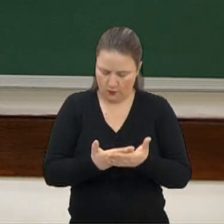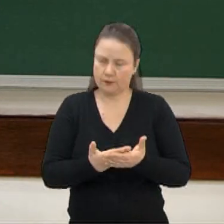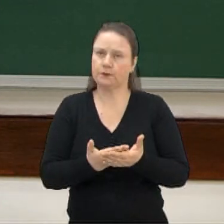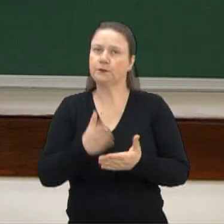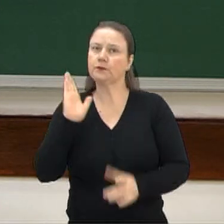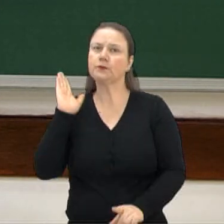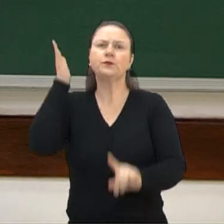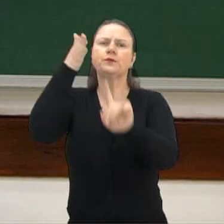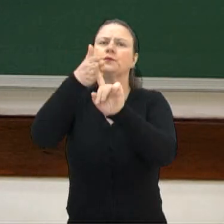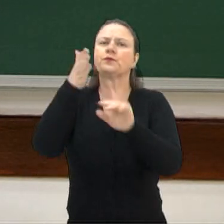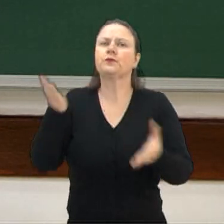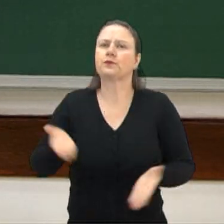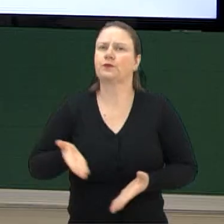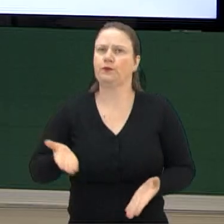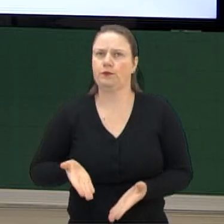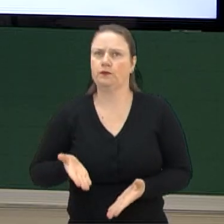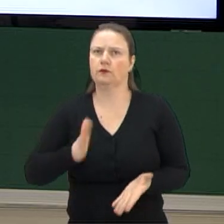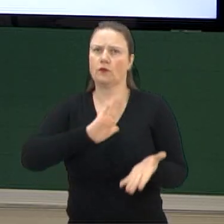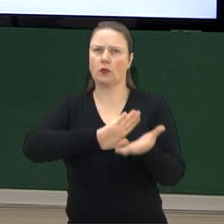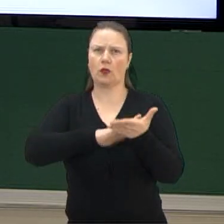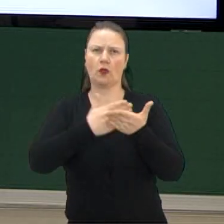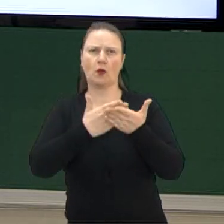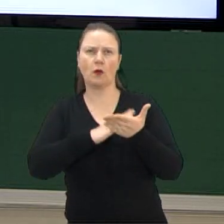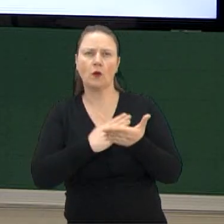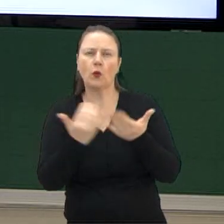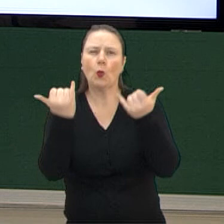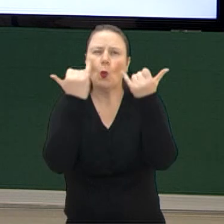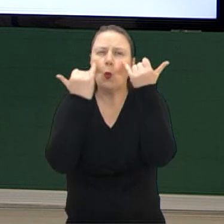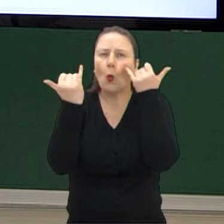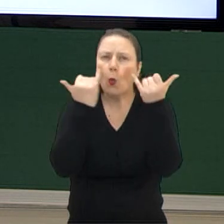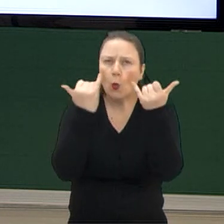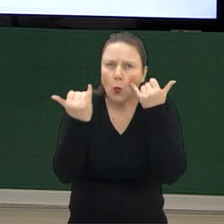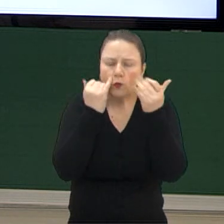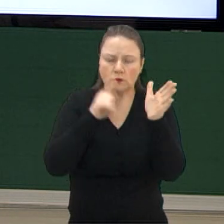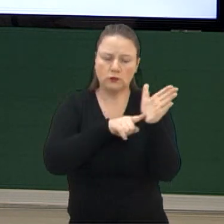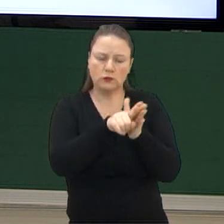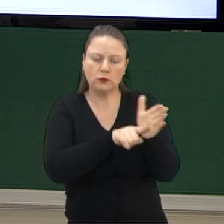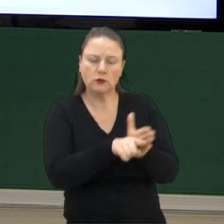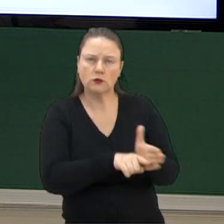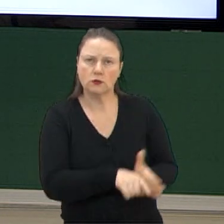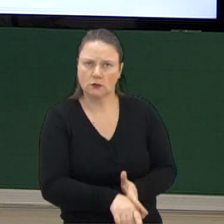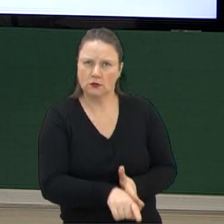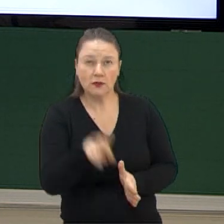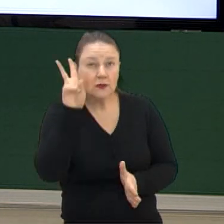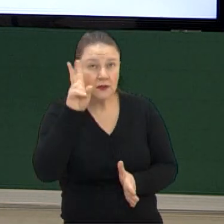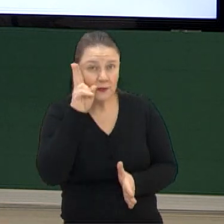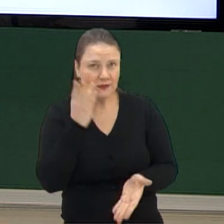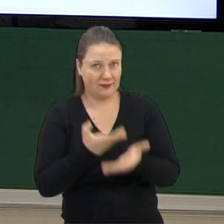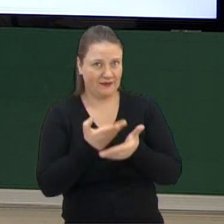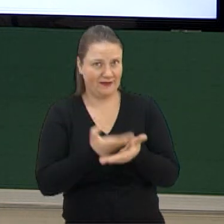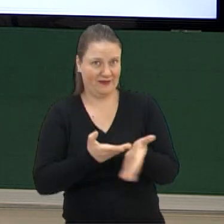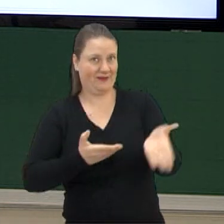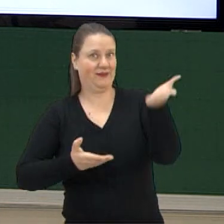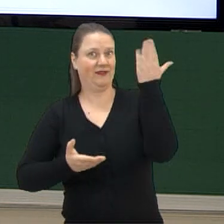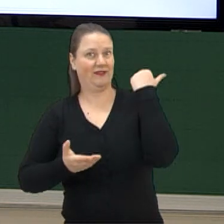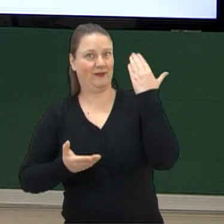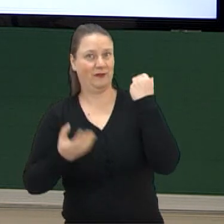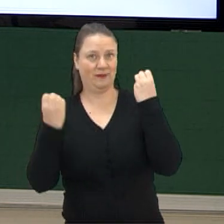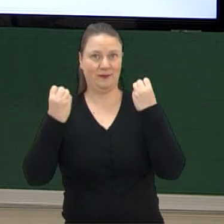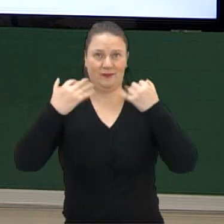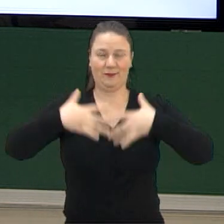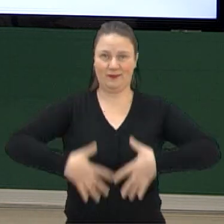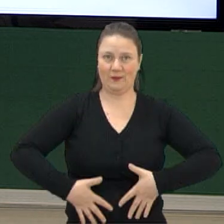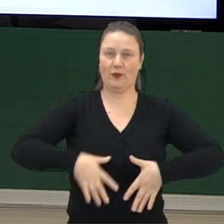objetivos de hoje. Interpretar alguns dados da pesquisa Retratos da Leitura no Brasil. Lembram da aula passada que nós falamos dessa